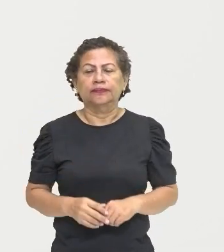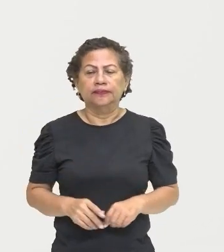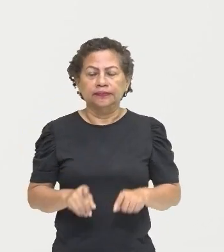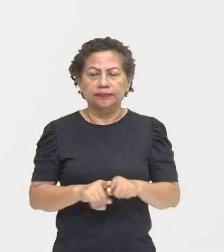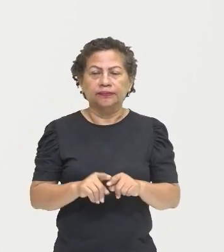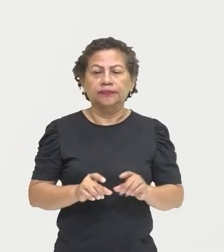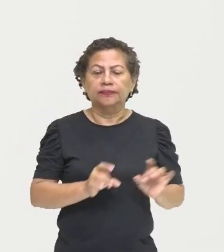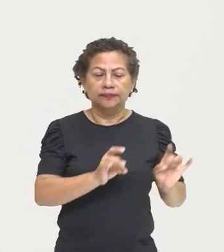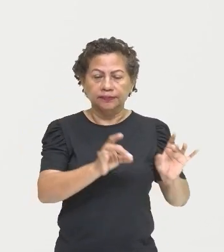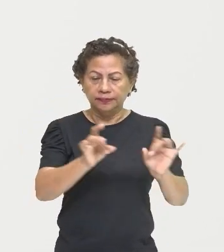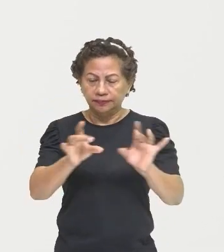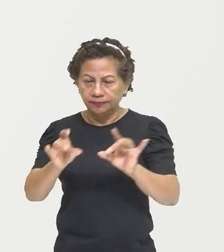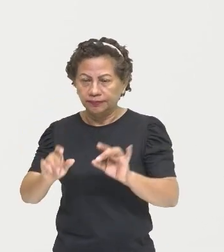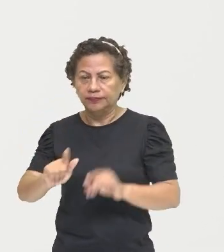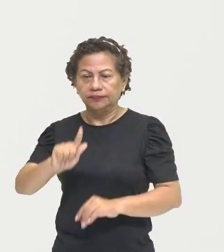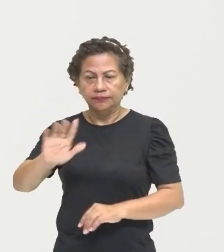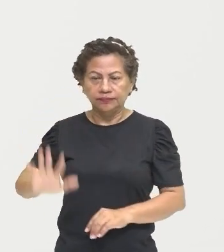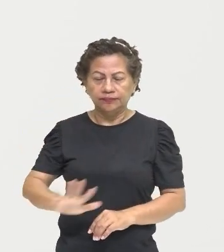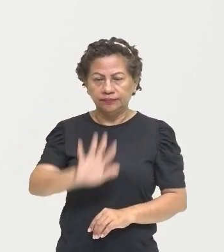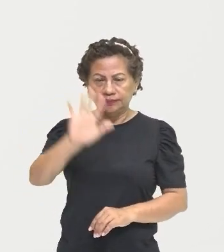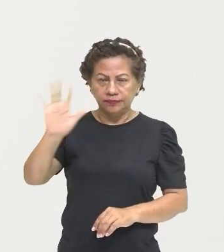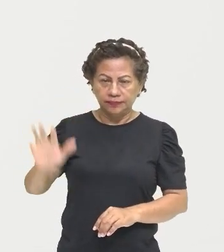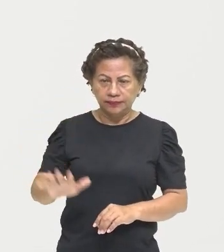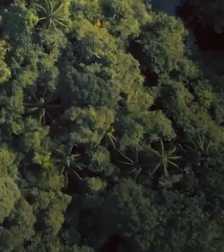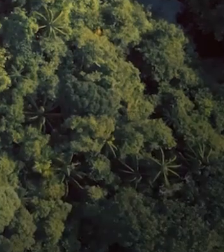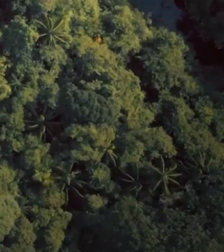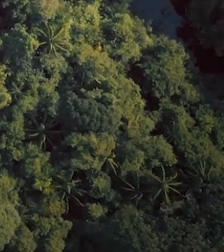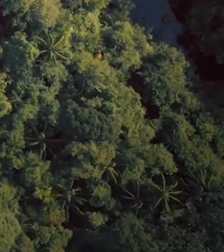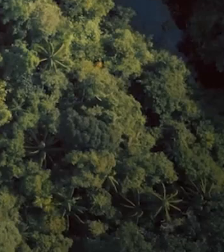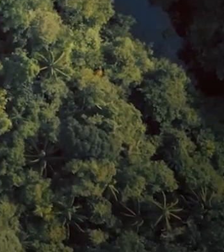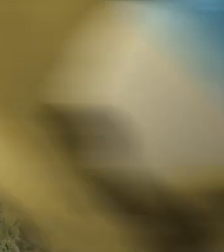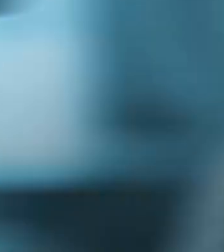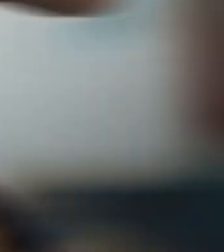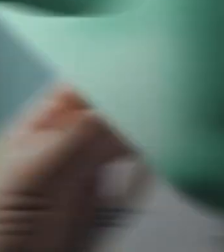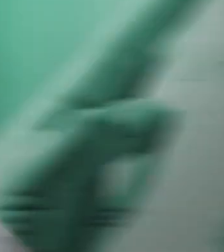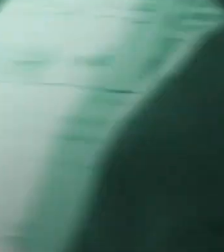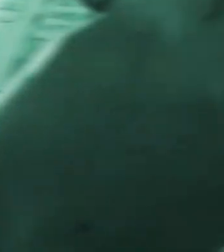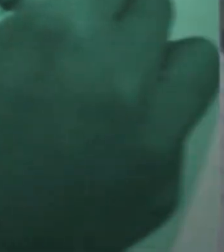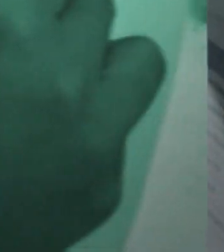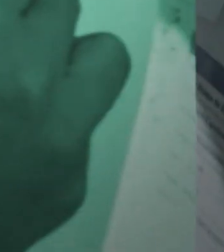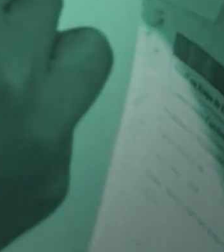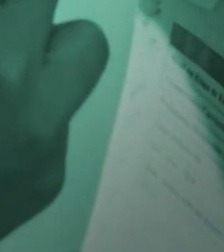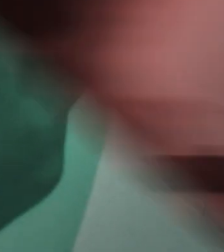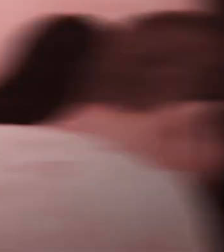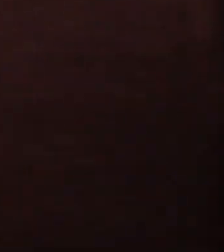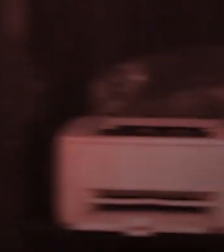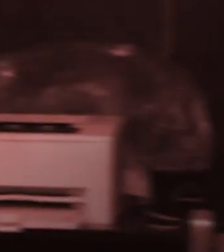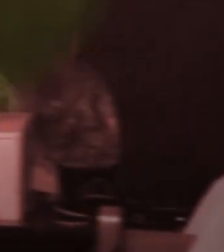forma geral, dentre outros. Tudo bem?